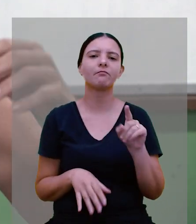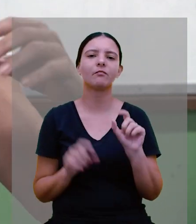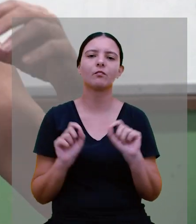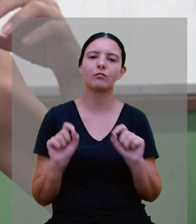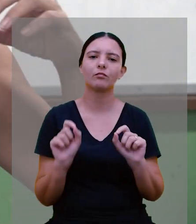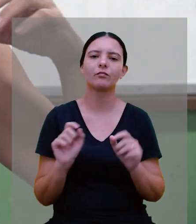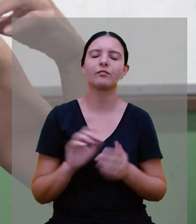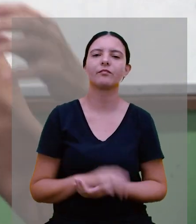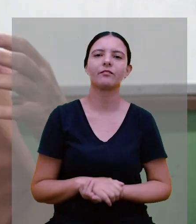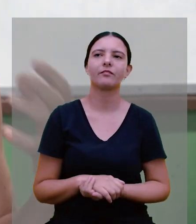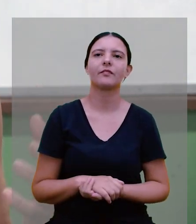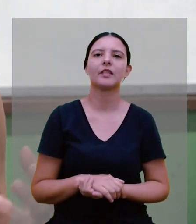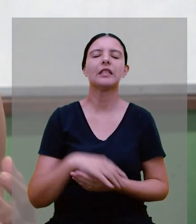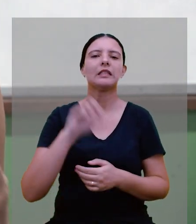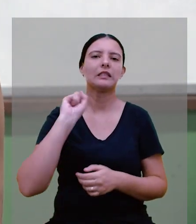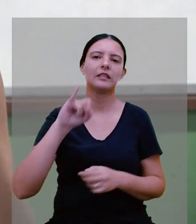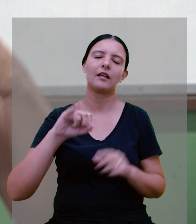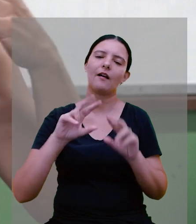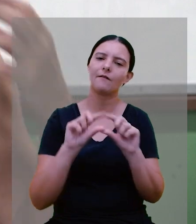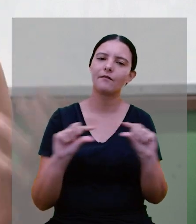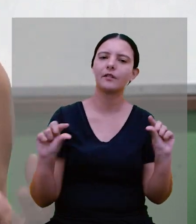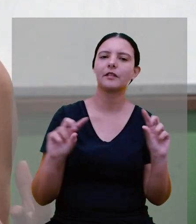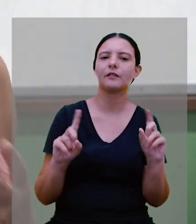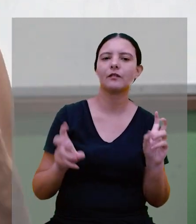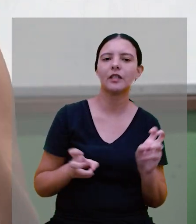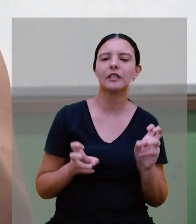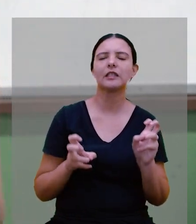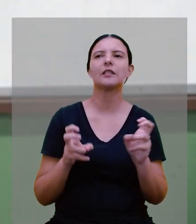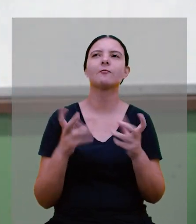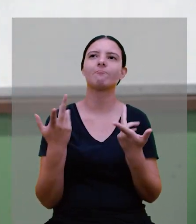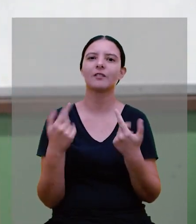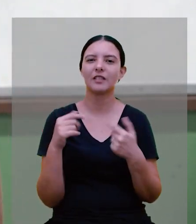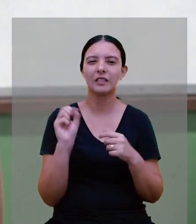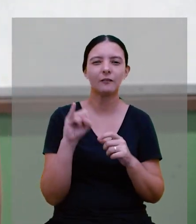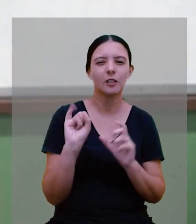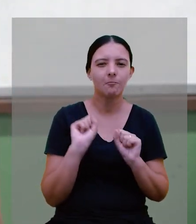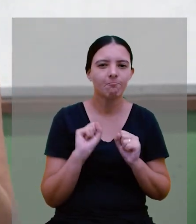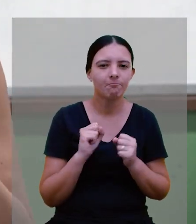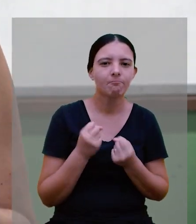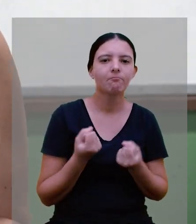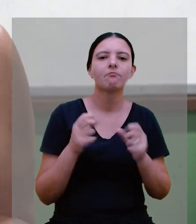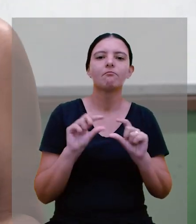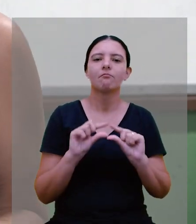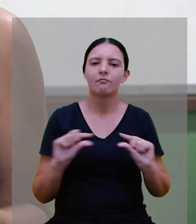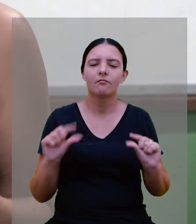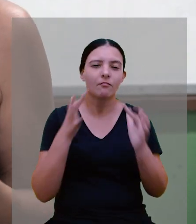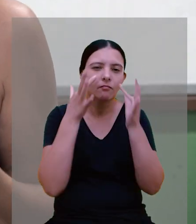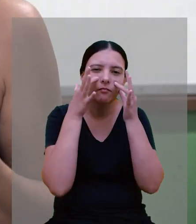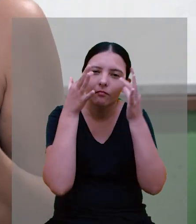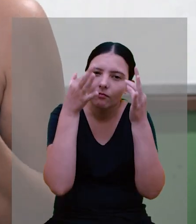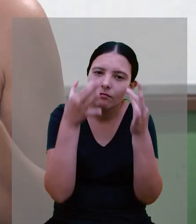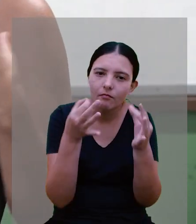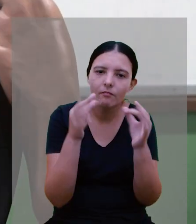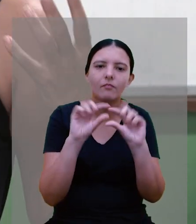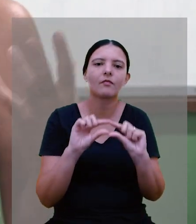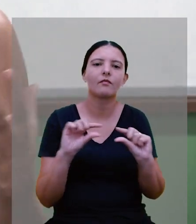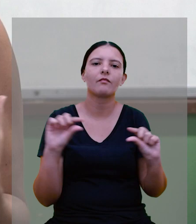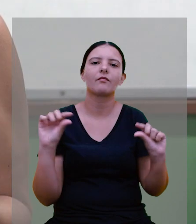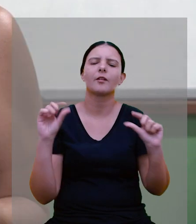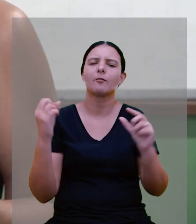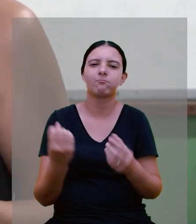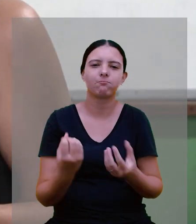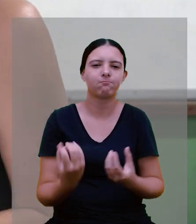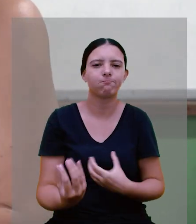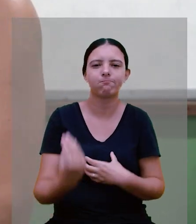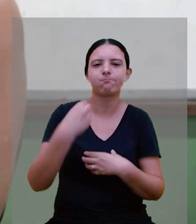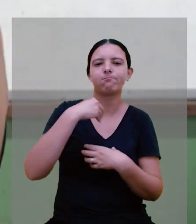você ouvir essa frase e fizer amor com essa frase, quer dizer, se dedicar a ela, escutar ela com atenção, deixar ela entrar